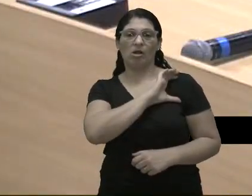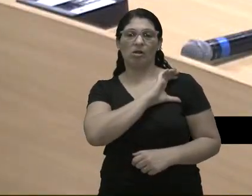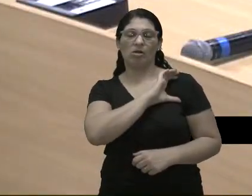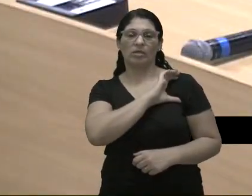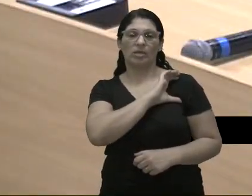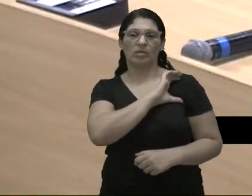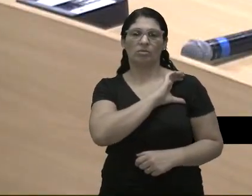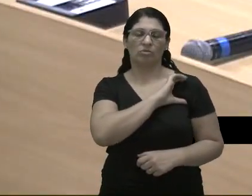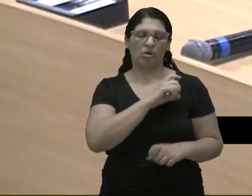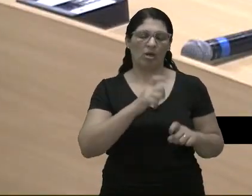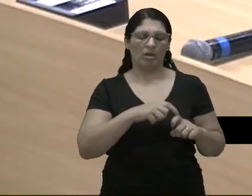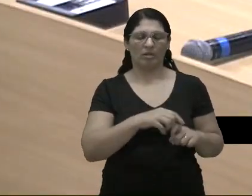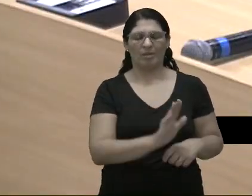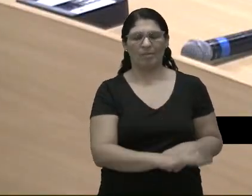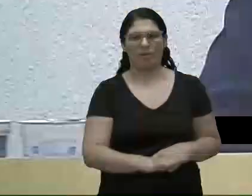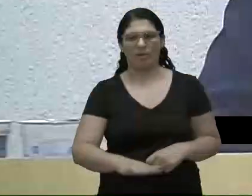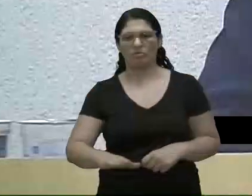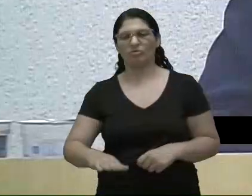Santa Helena.